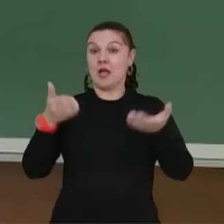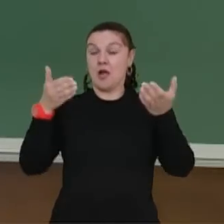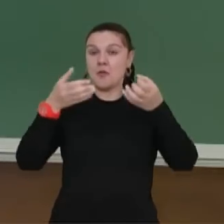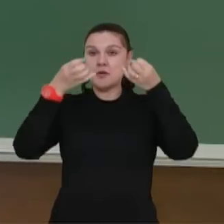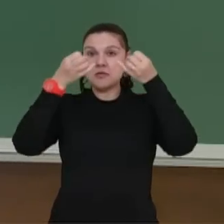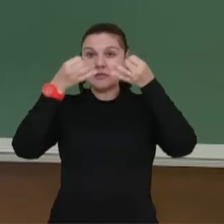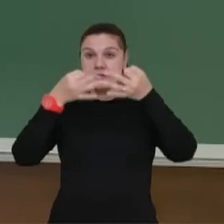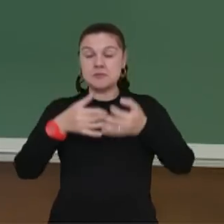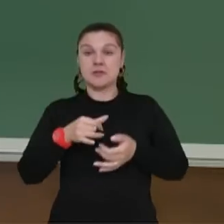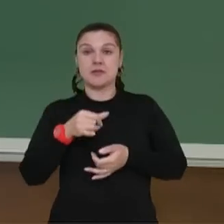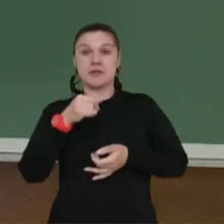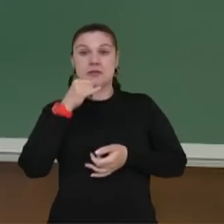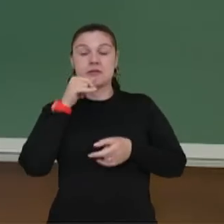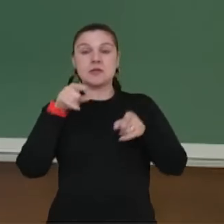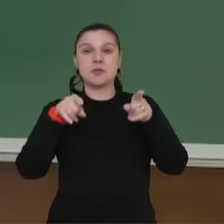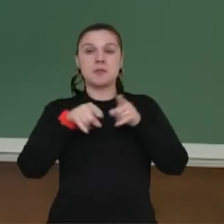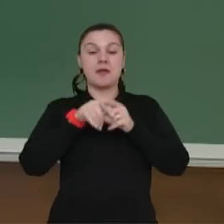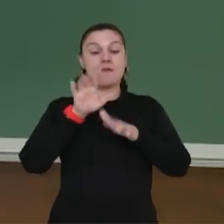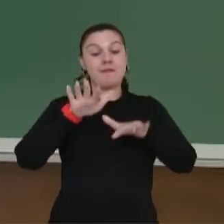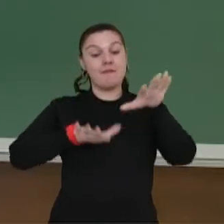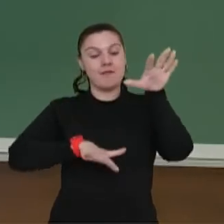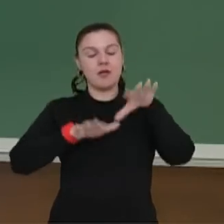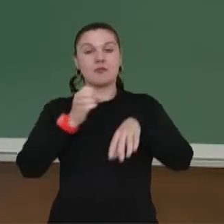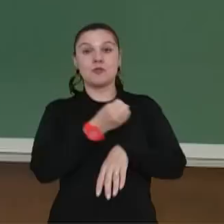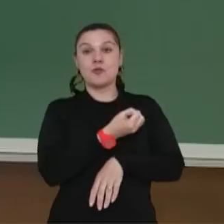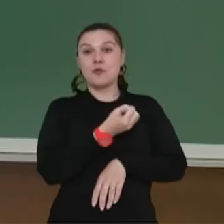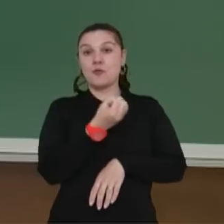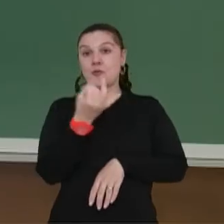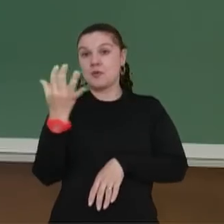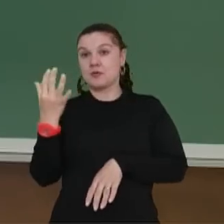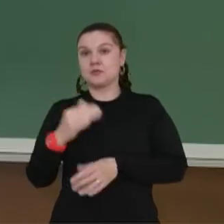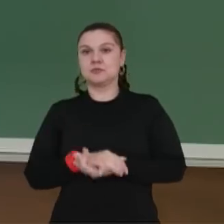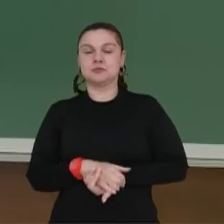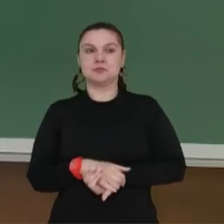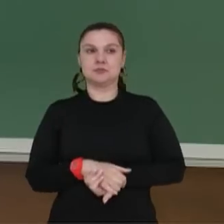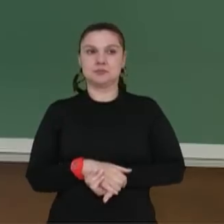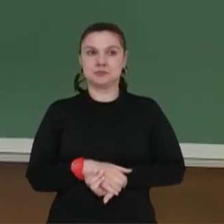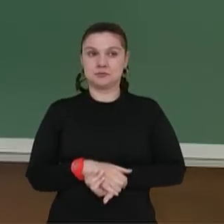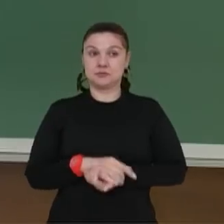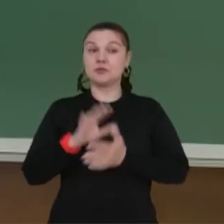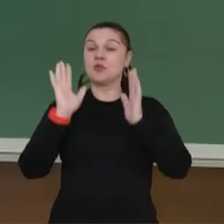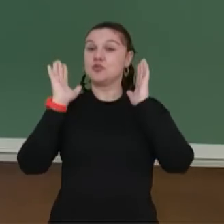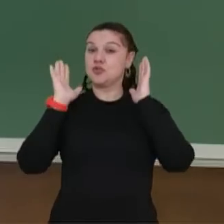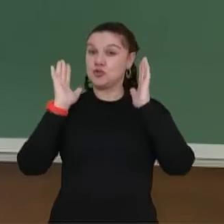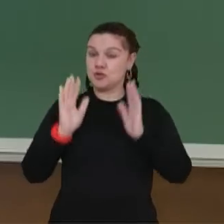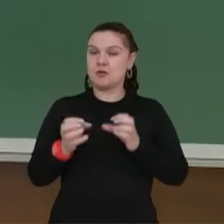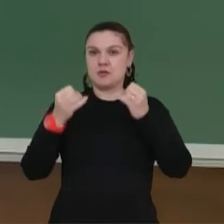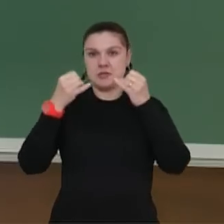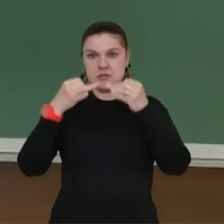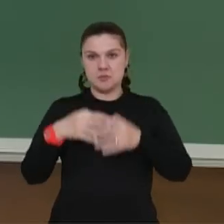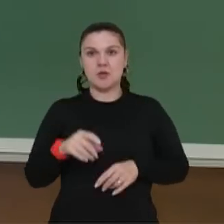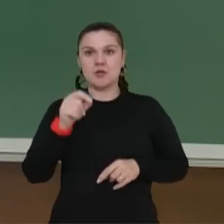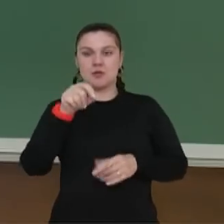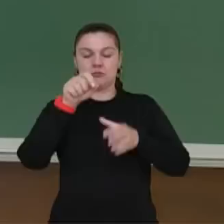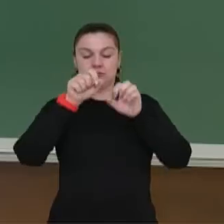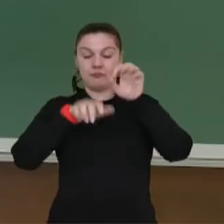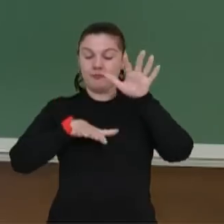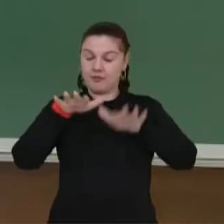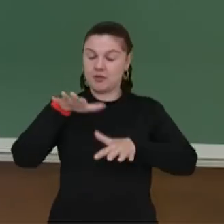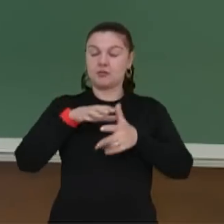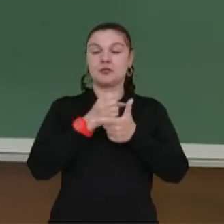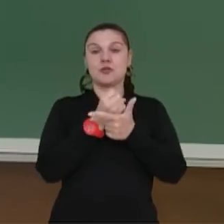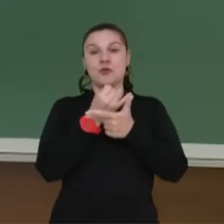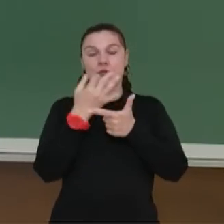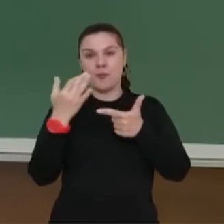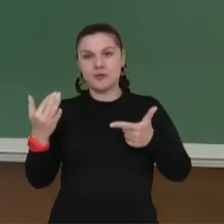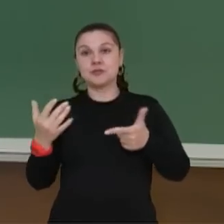Defina e dê exemplo. Variável quantitativa. Bom, aquilo que a gente já conversou. Escreve a definição de variável